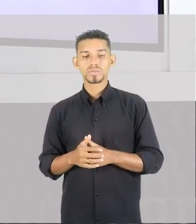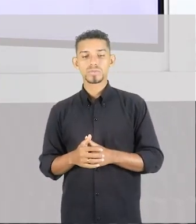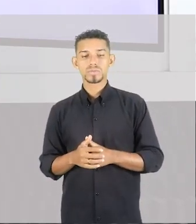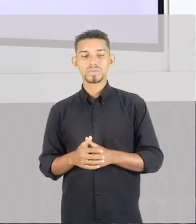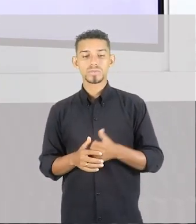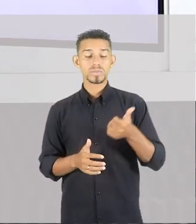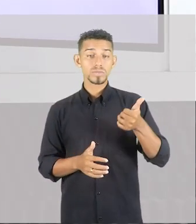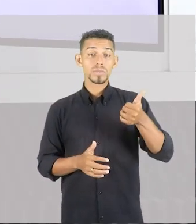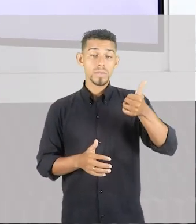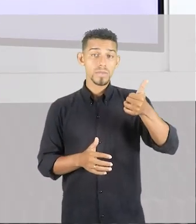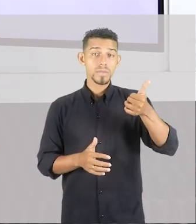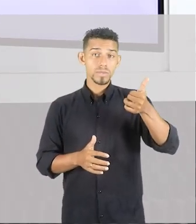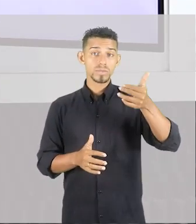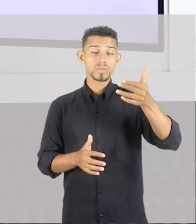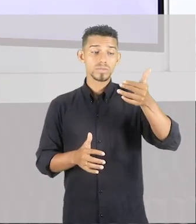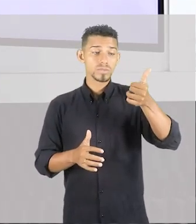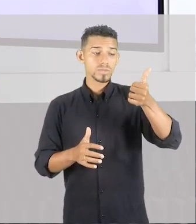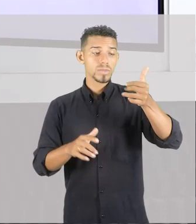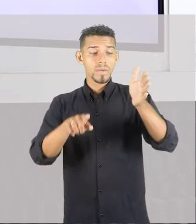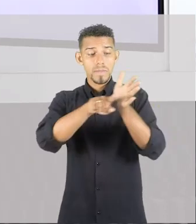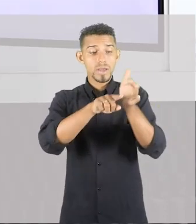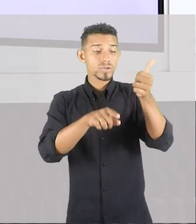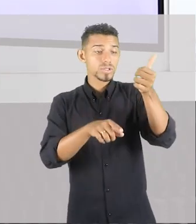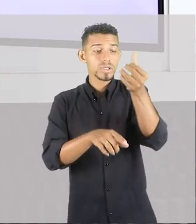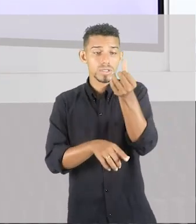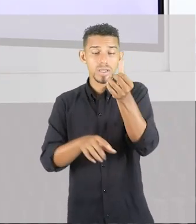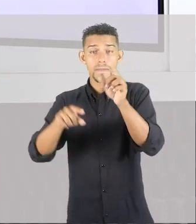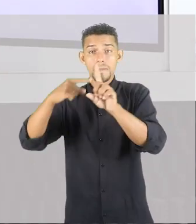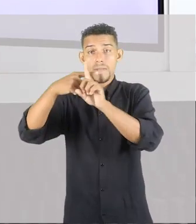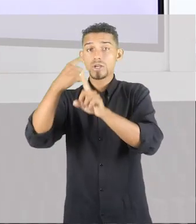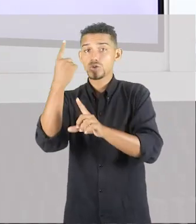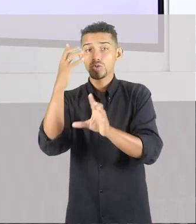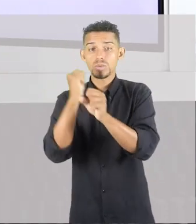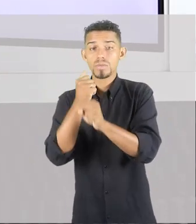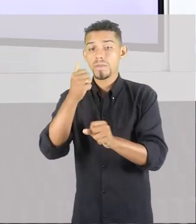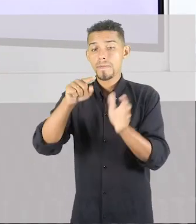menos 16 mais 1, menos 15.